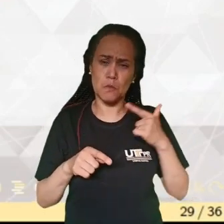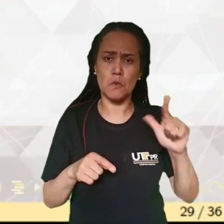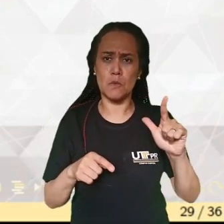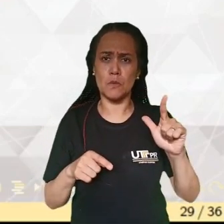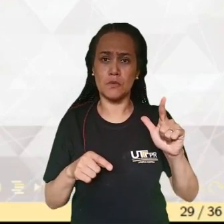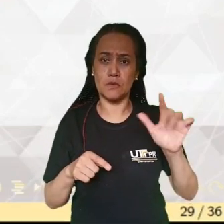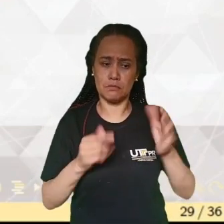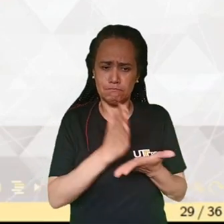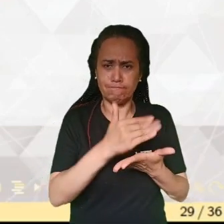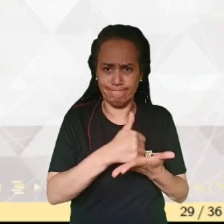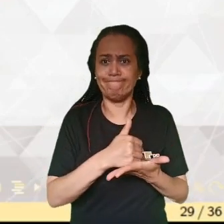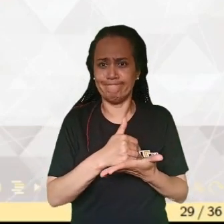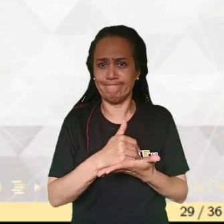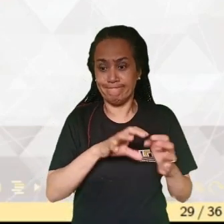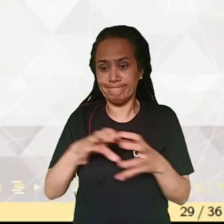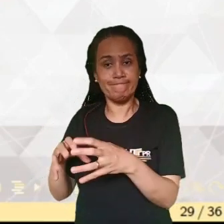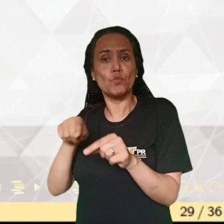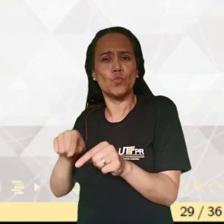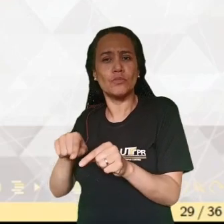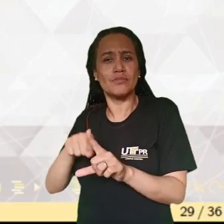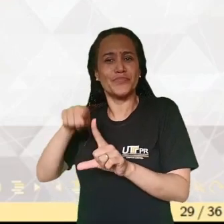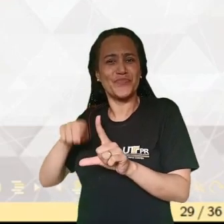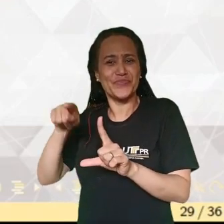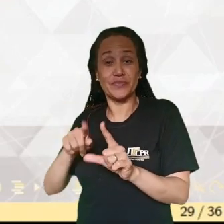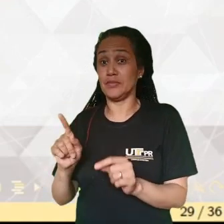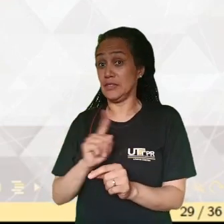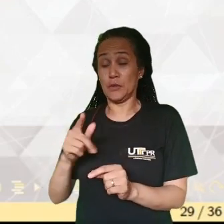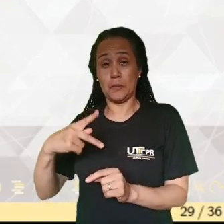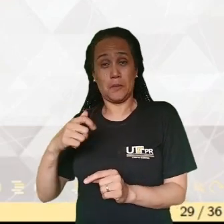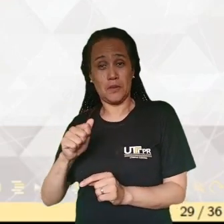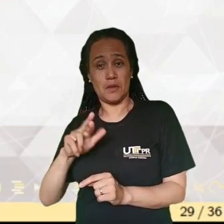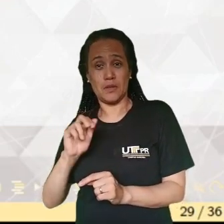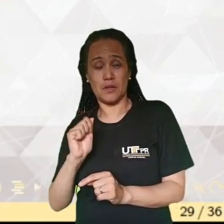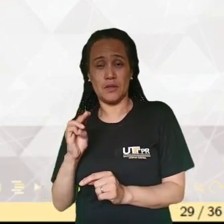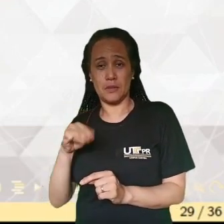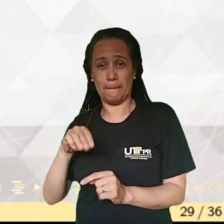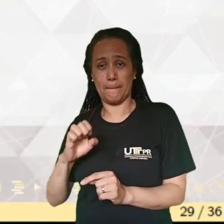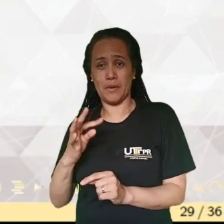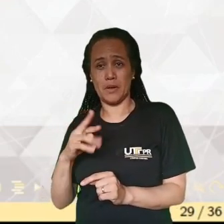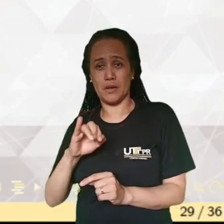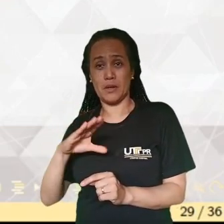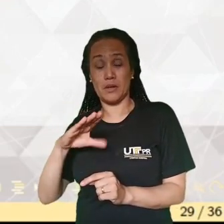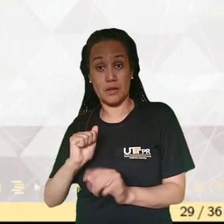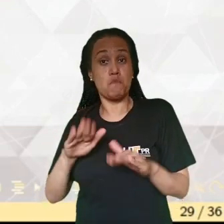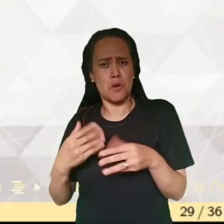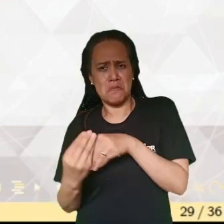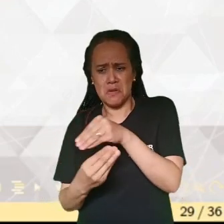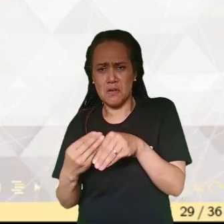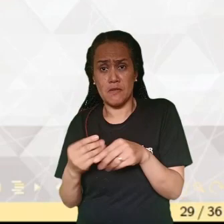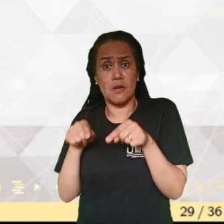da estatística que trabalha na área da estatística não paramétrica. E nesta questão, quando você